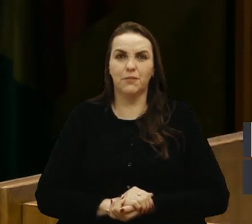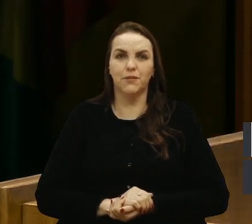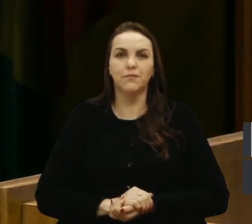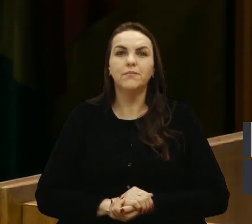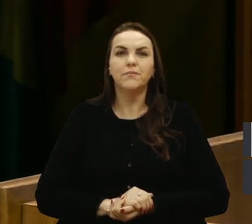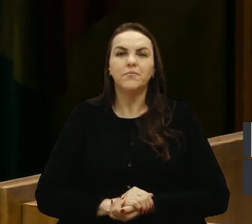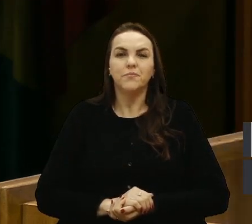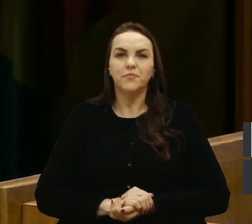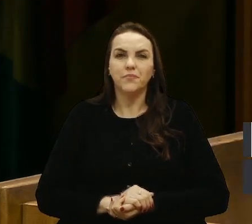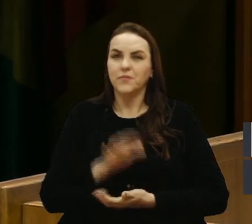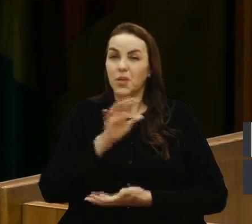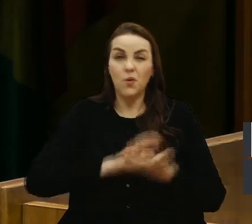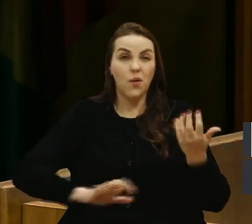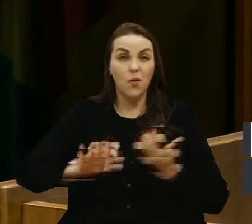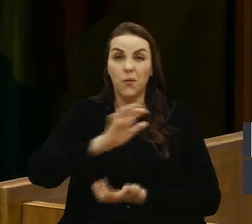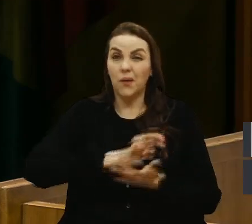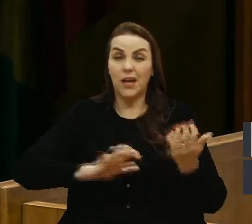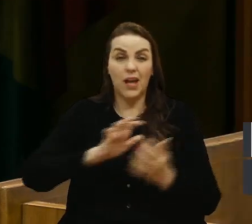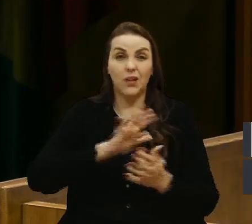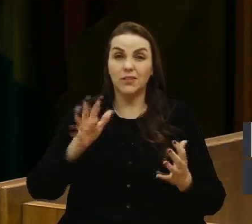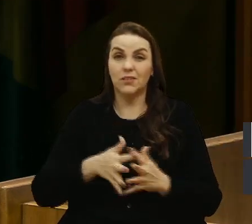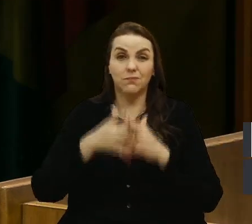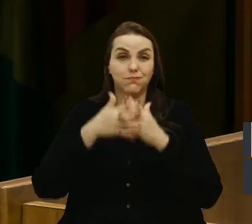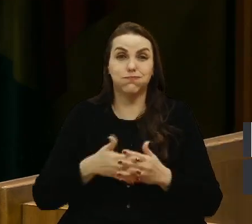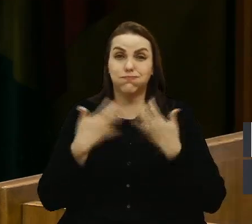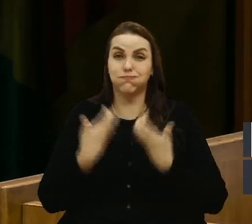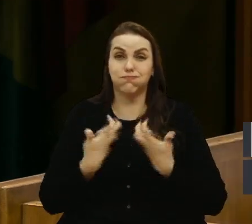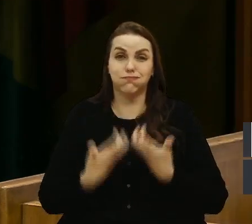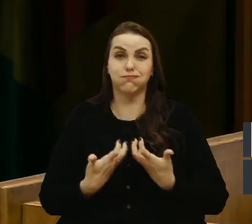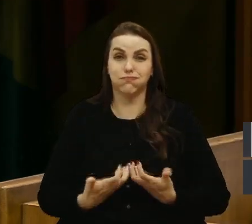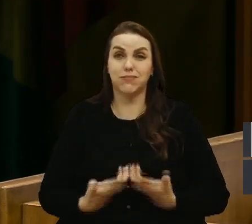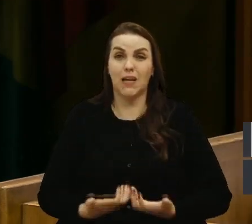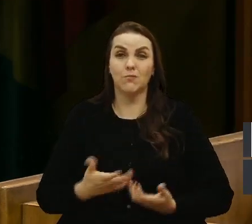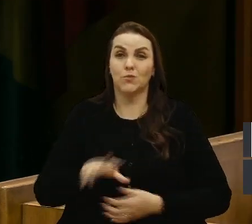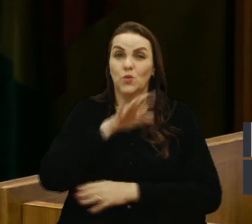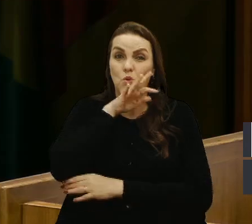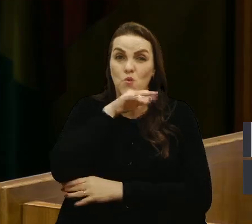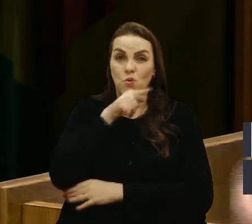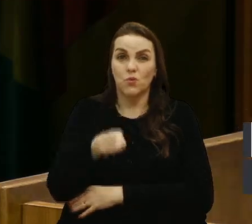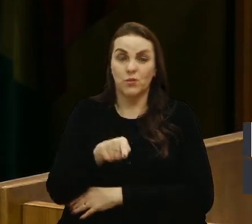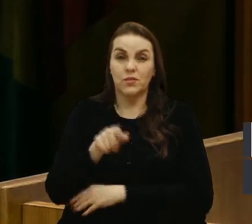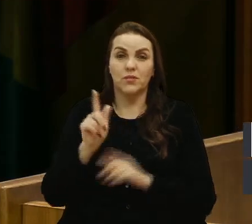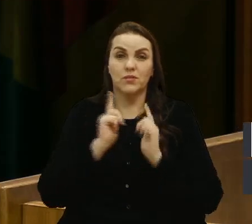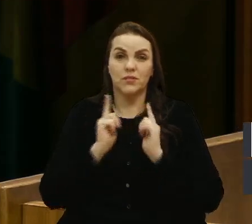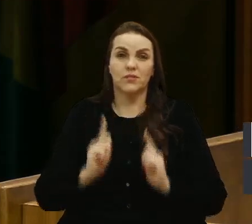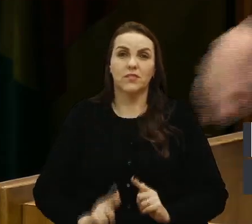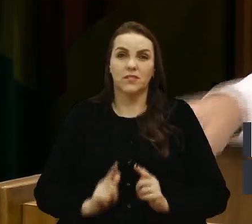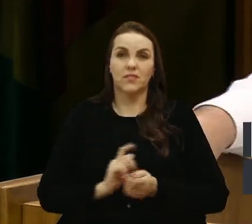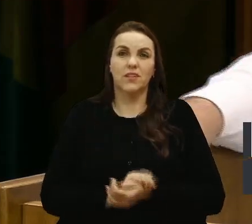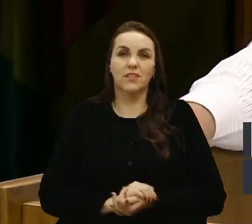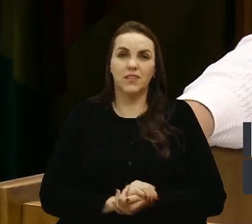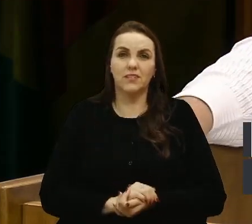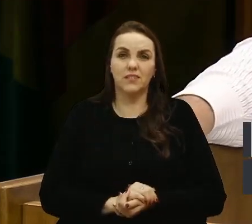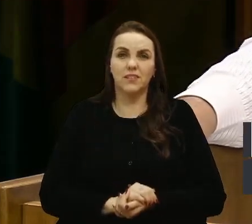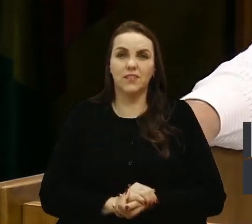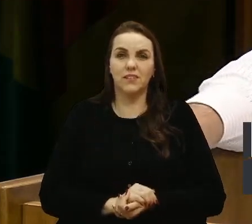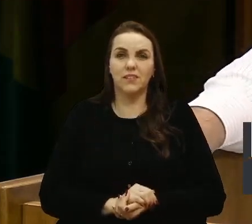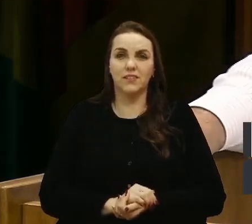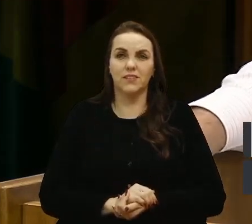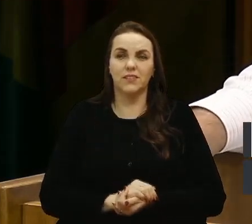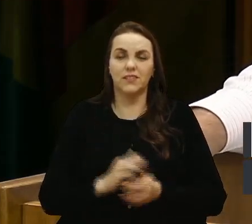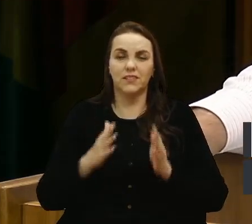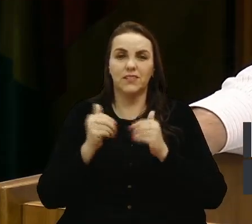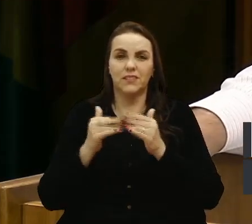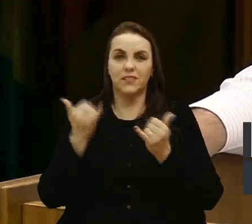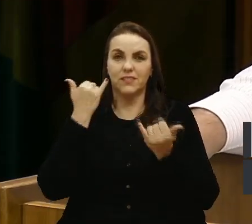Então é o caos, é enfadonho, é muito ruim essa gestão. Que bom o seu pedido de informação,